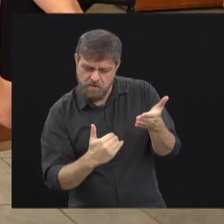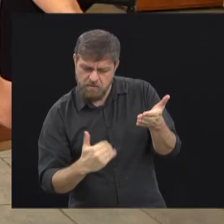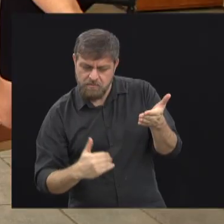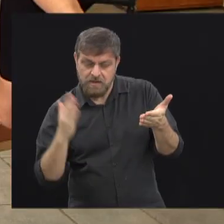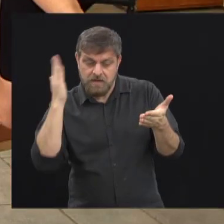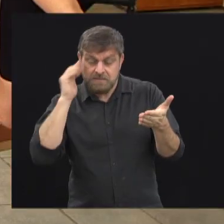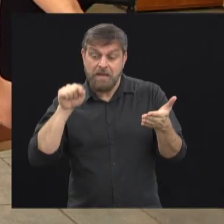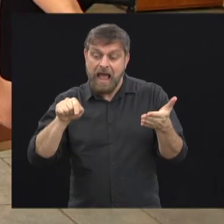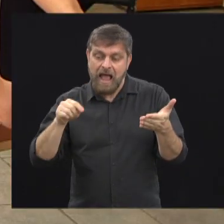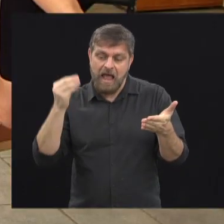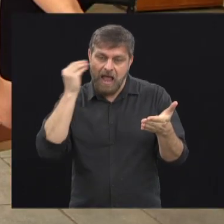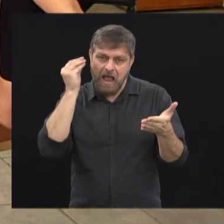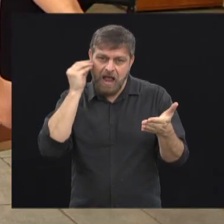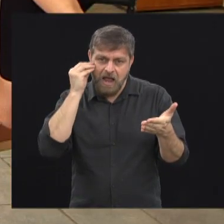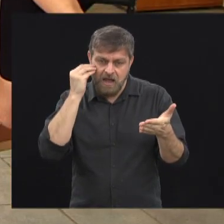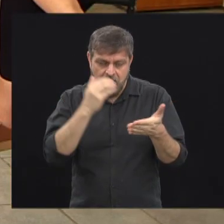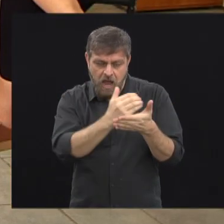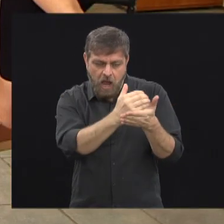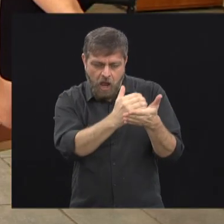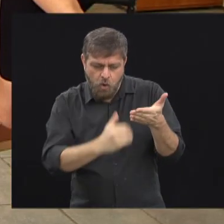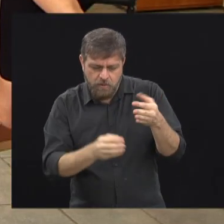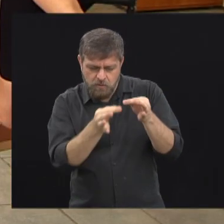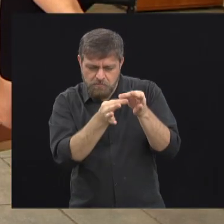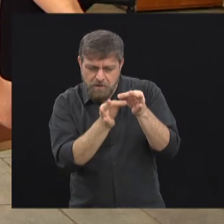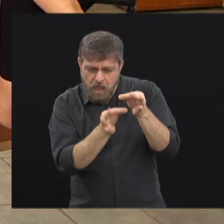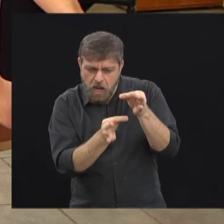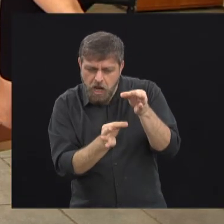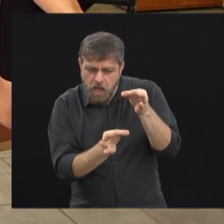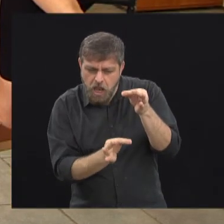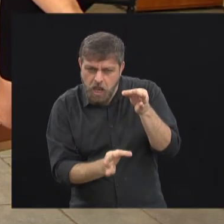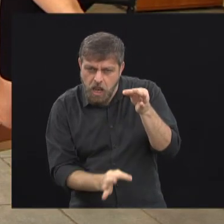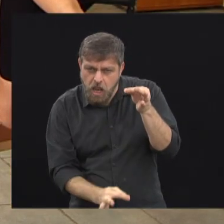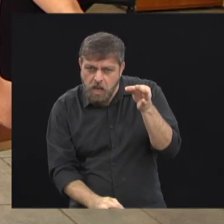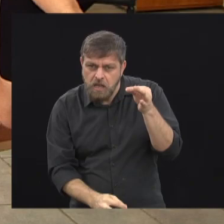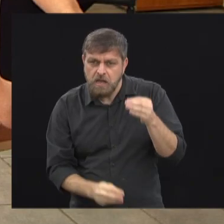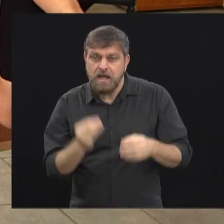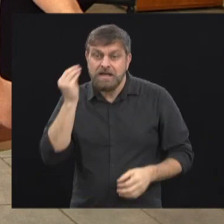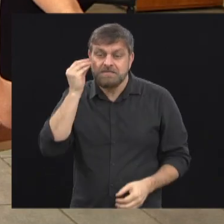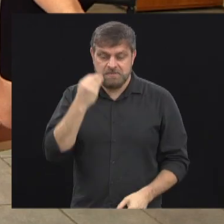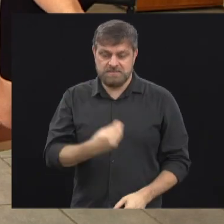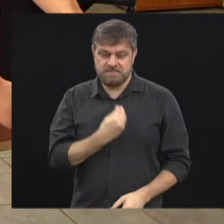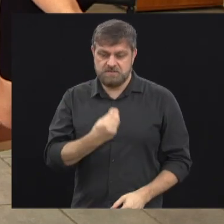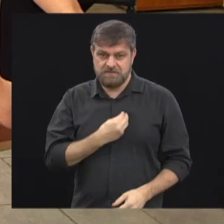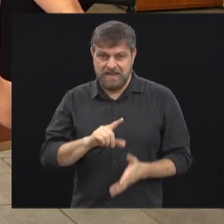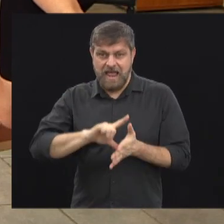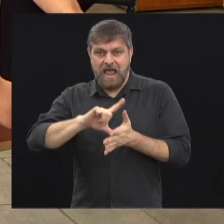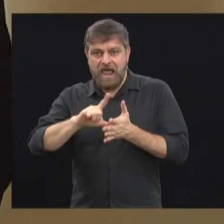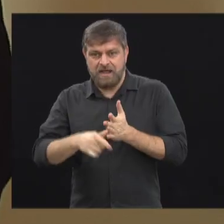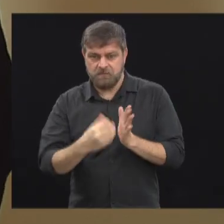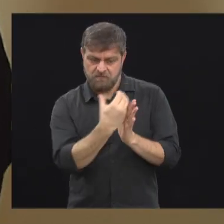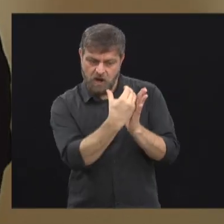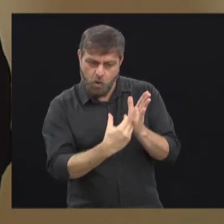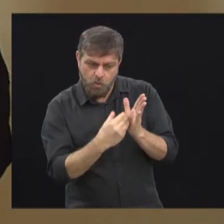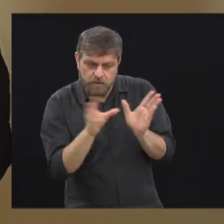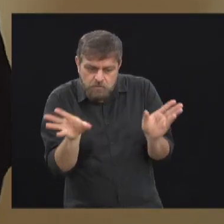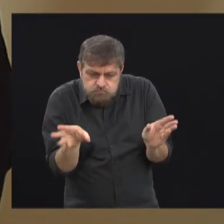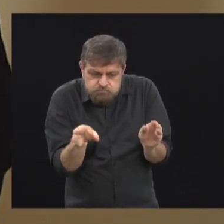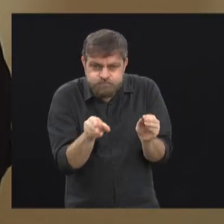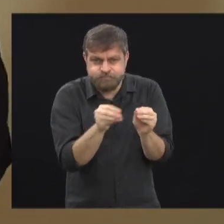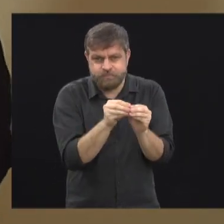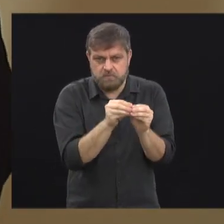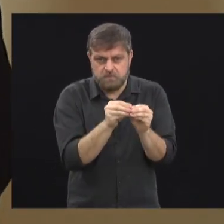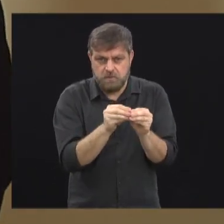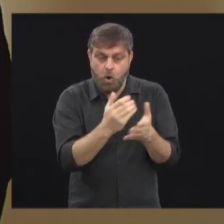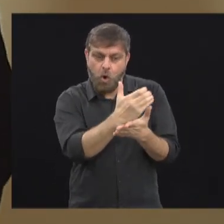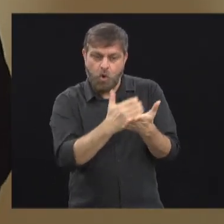diferenciada. É um currículo mais extenso, contando um pouco deles, para depois eles fazerem o currículo dito